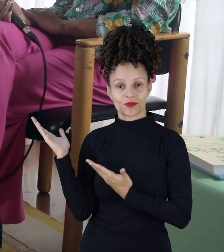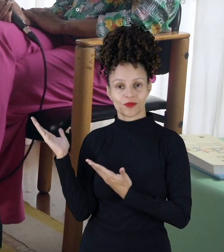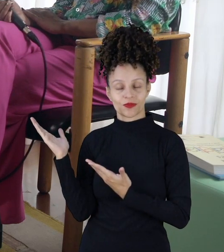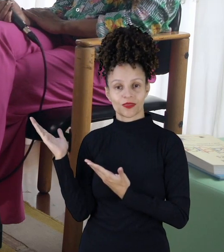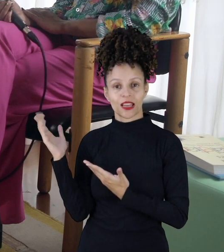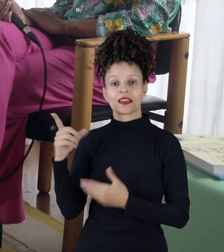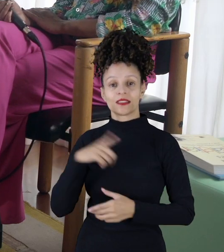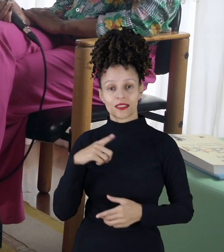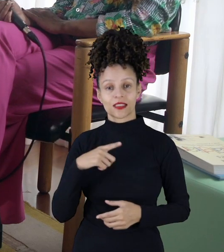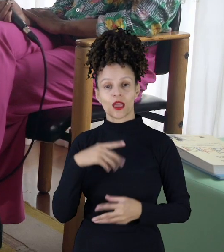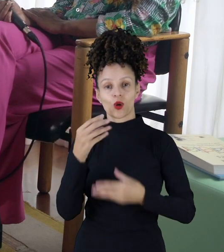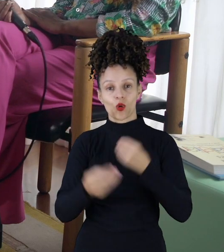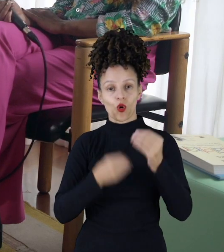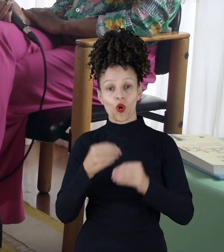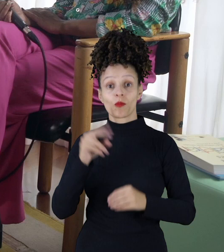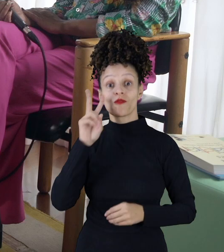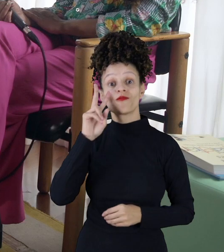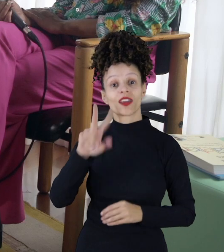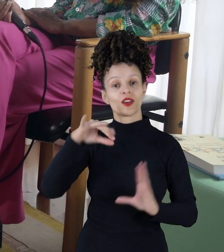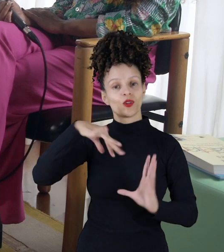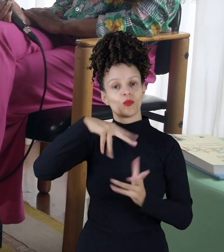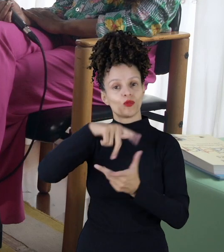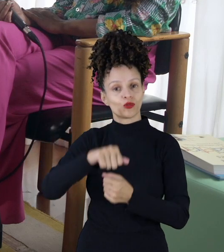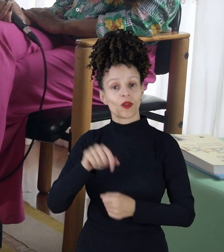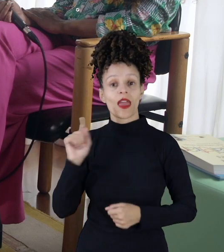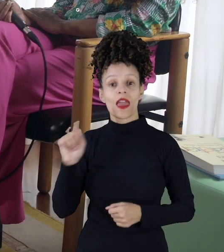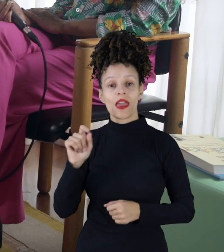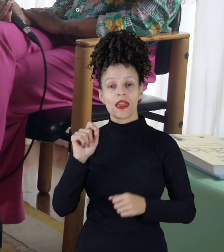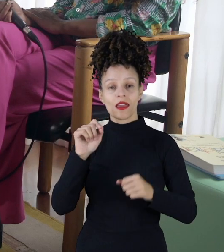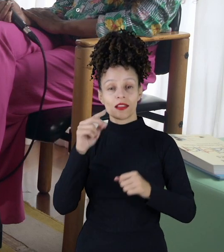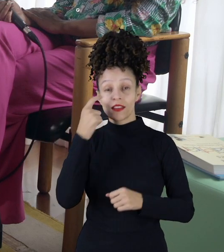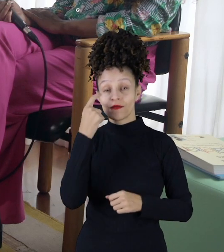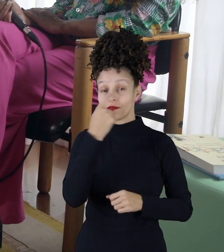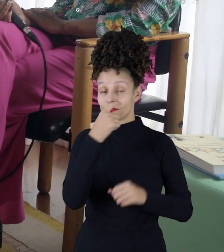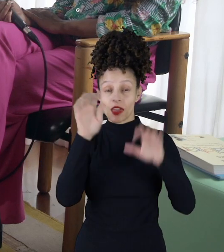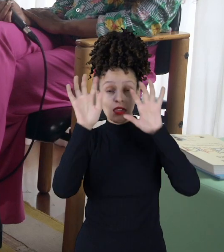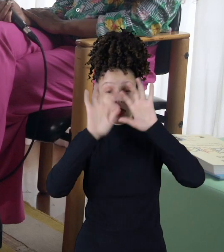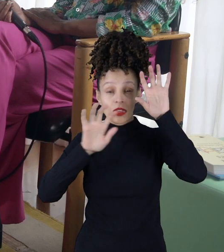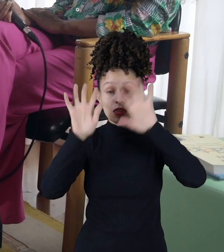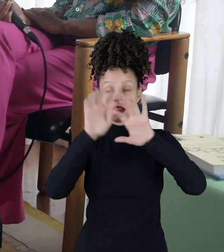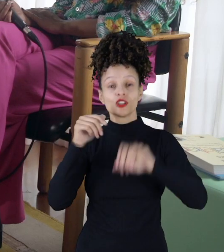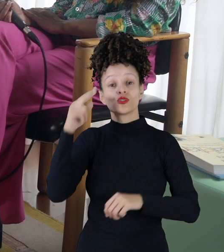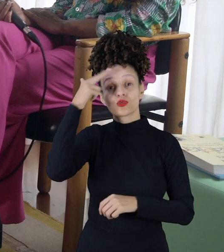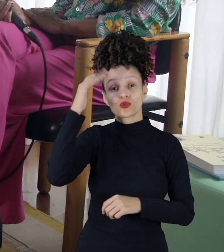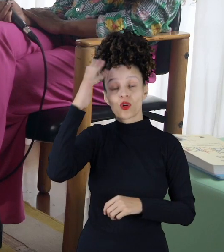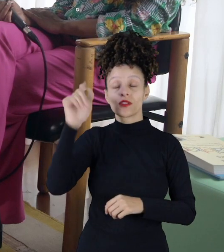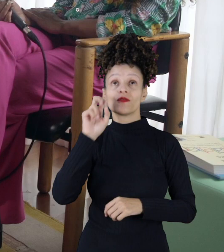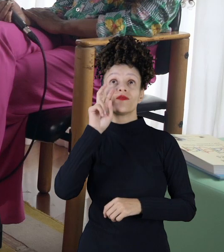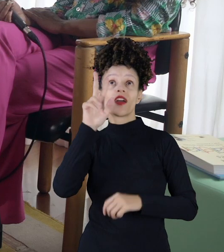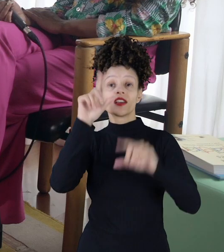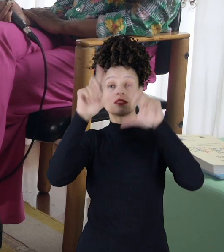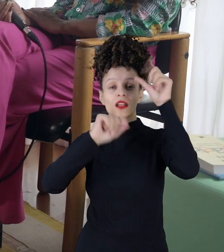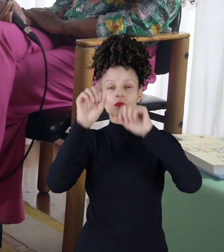Olhos de Toninho, e tem muito a ver com essa forma como a gente lê o mundo. Toninho era míope, mas de uma miopia severa.